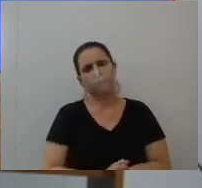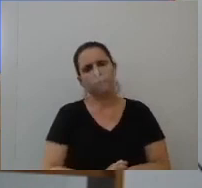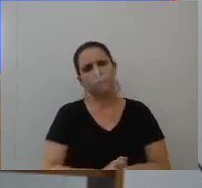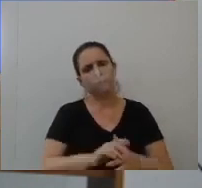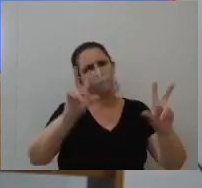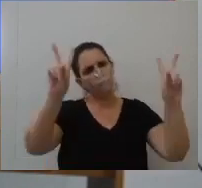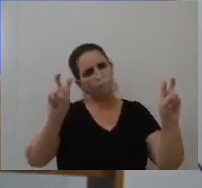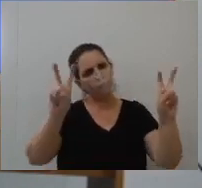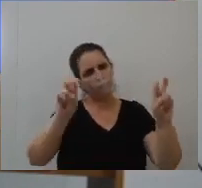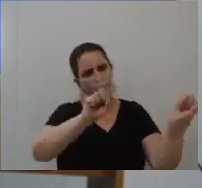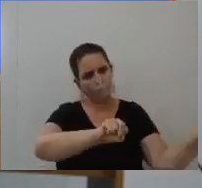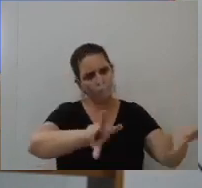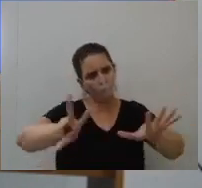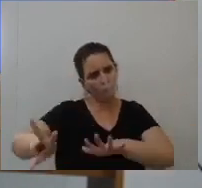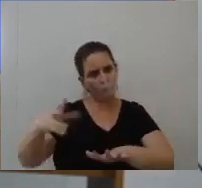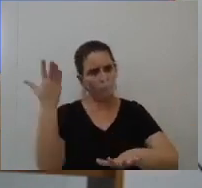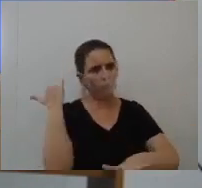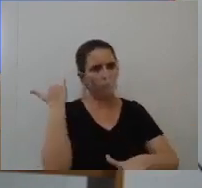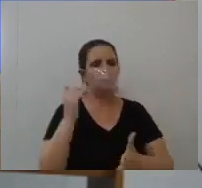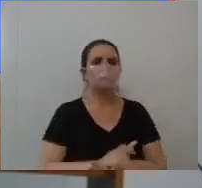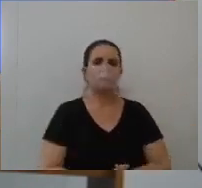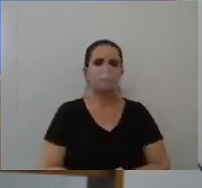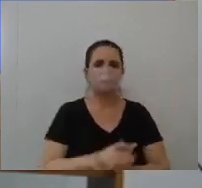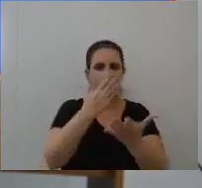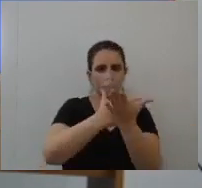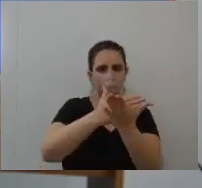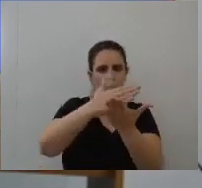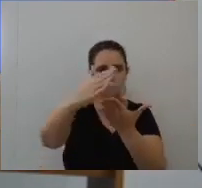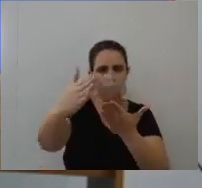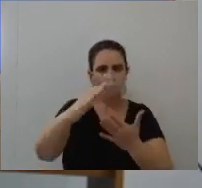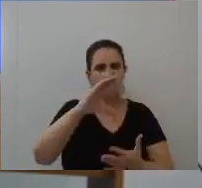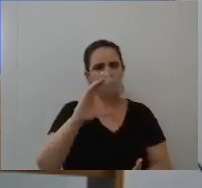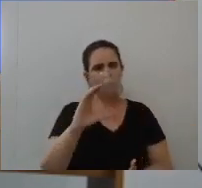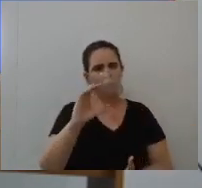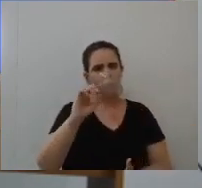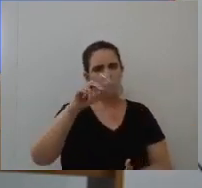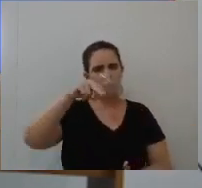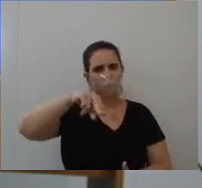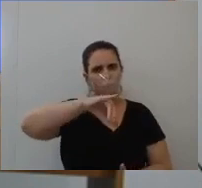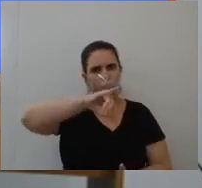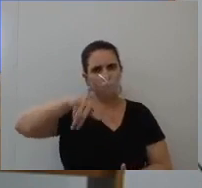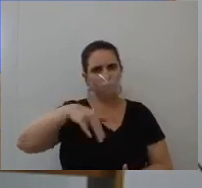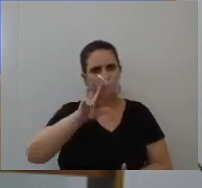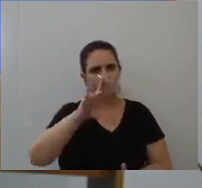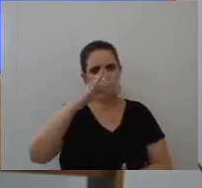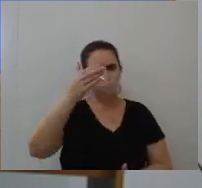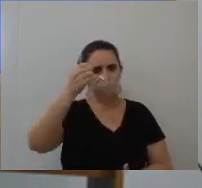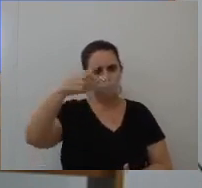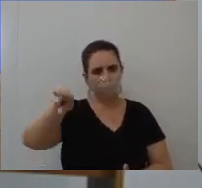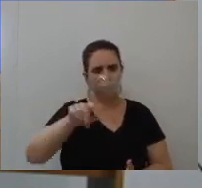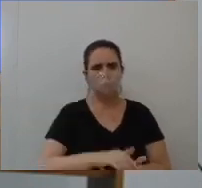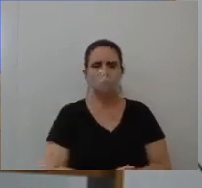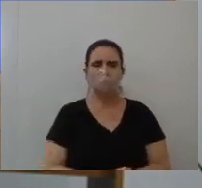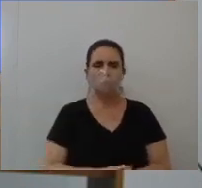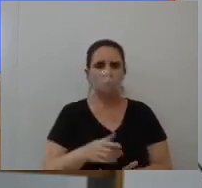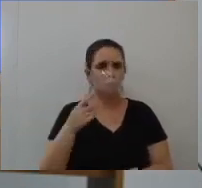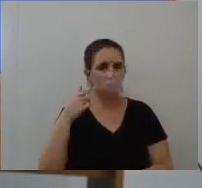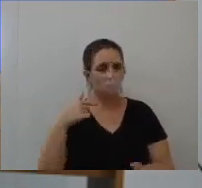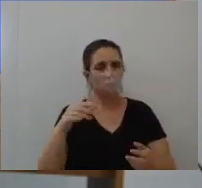assunto que a gente viu na semana passada. Nós começamos a ver as conjunções na semana passada, vimos as